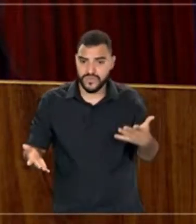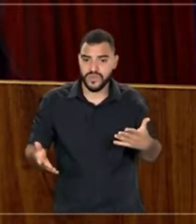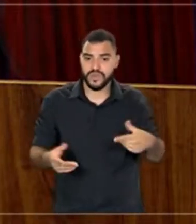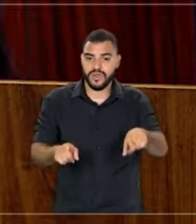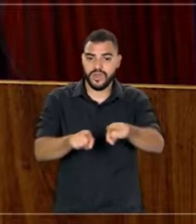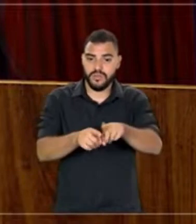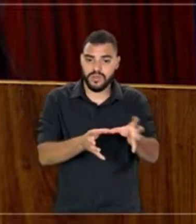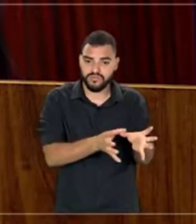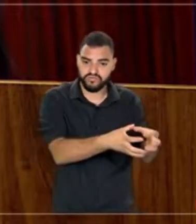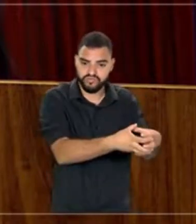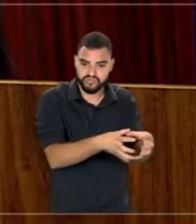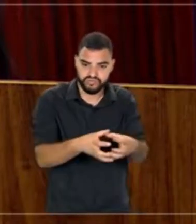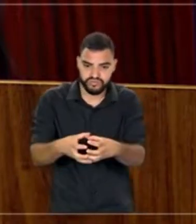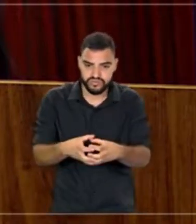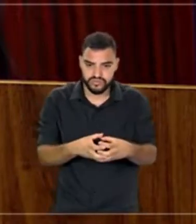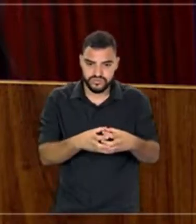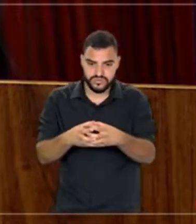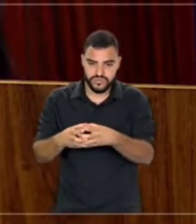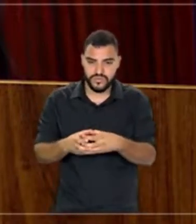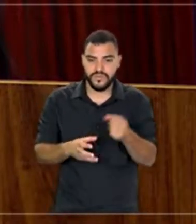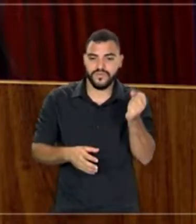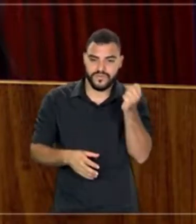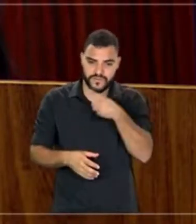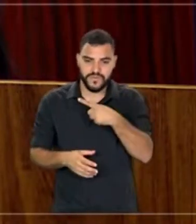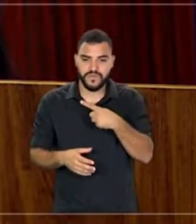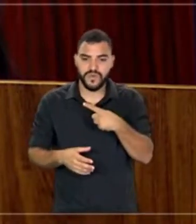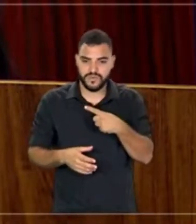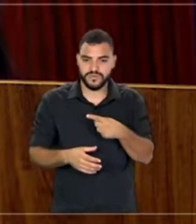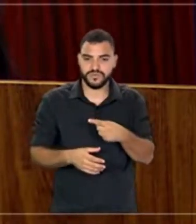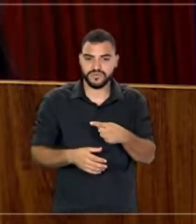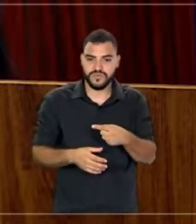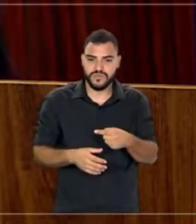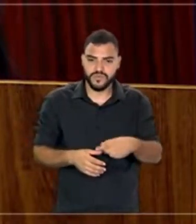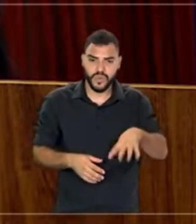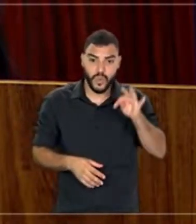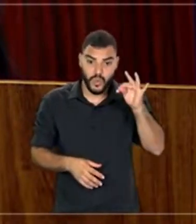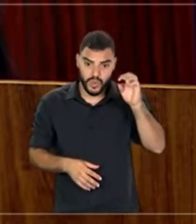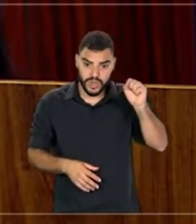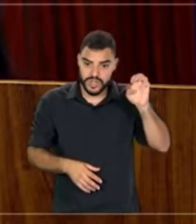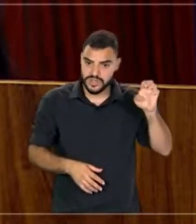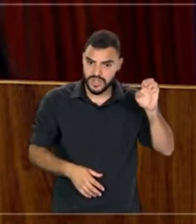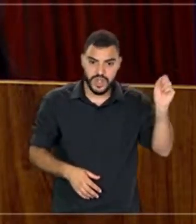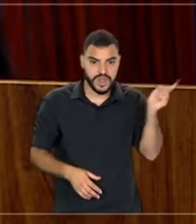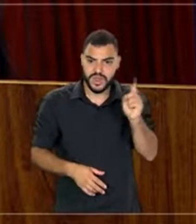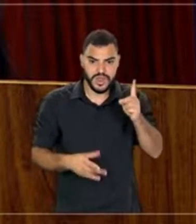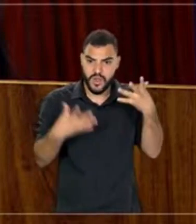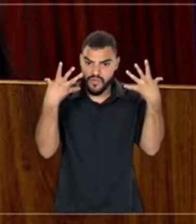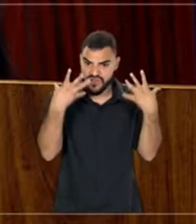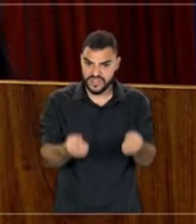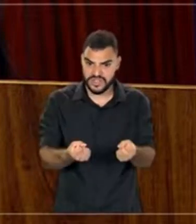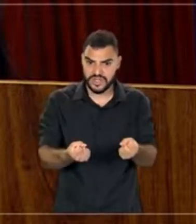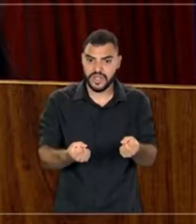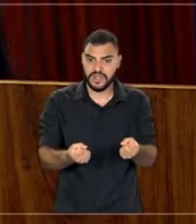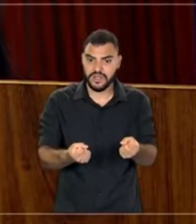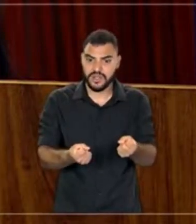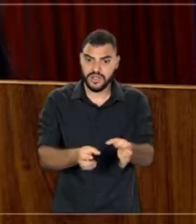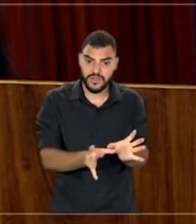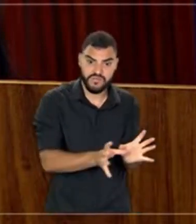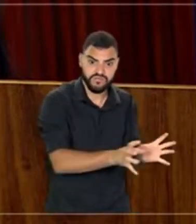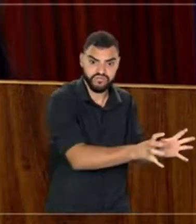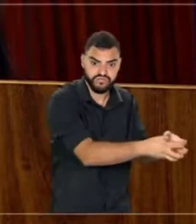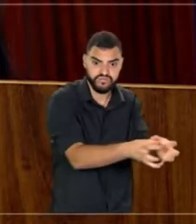milícias digitais. A justiça eleitoral não tolerará que milícias pessoais